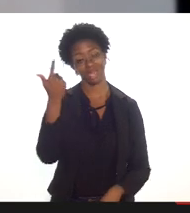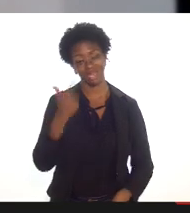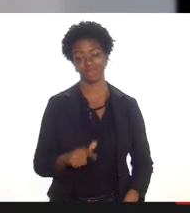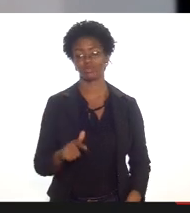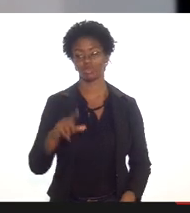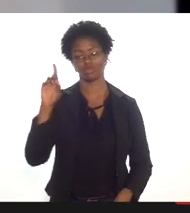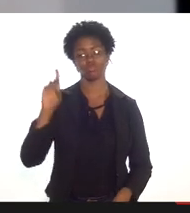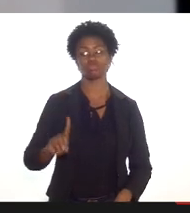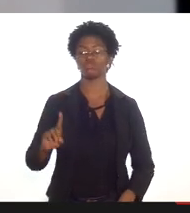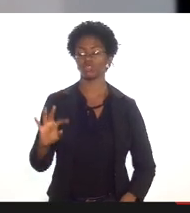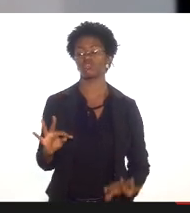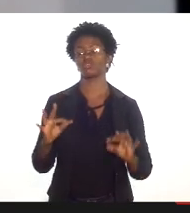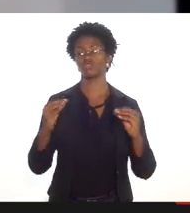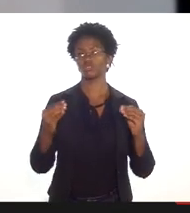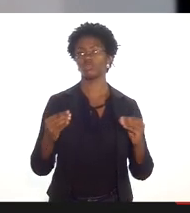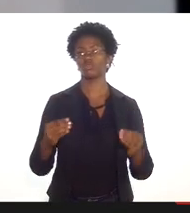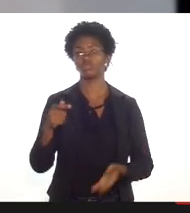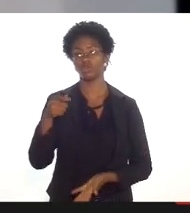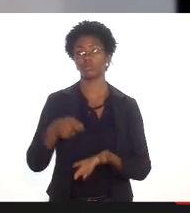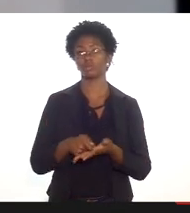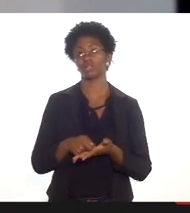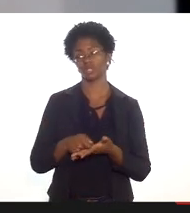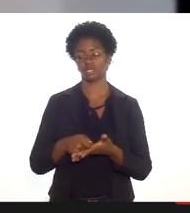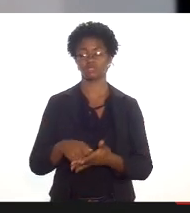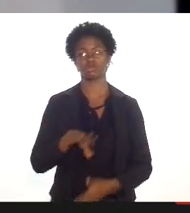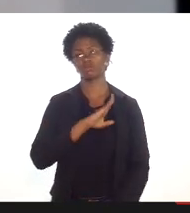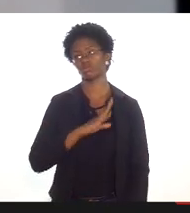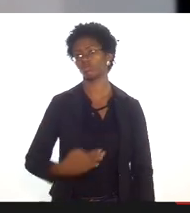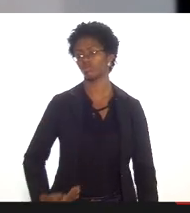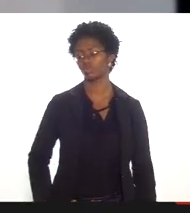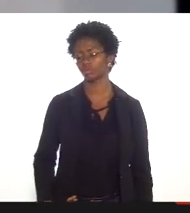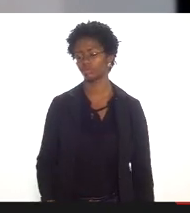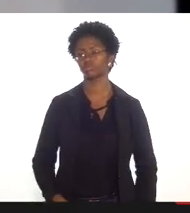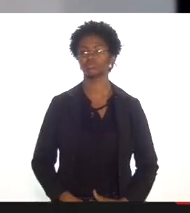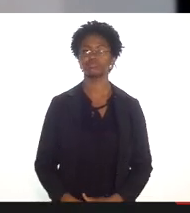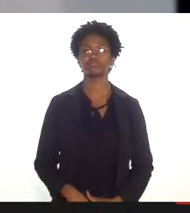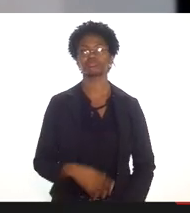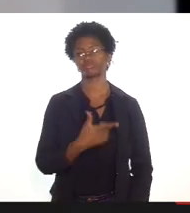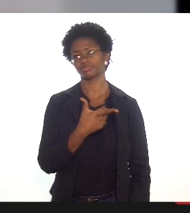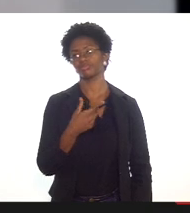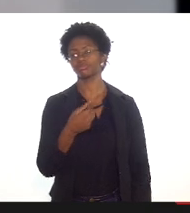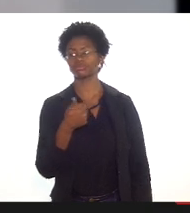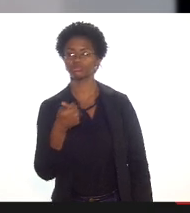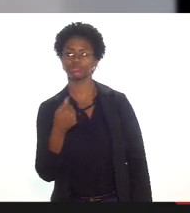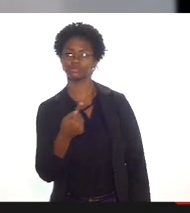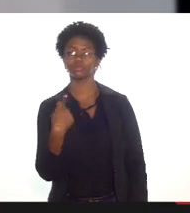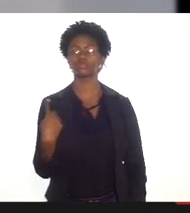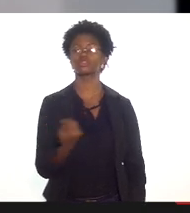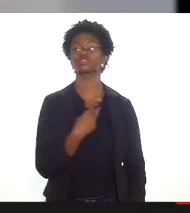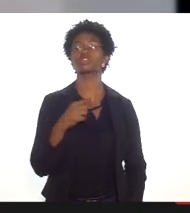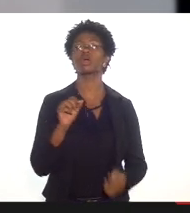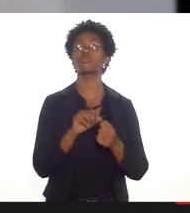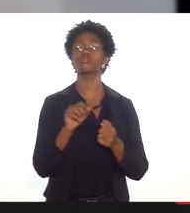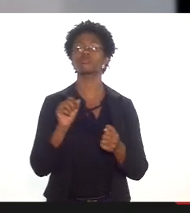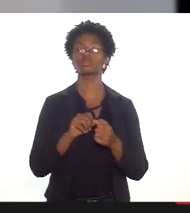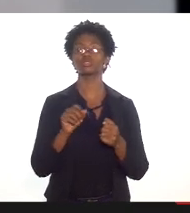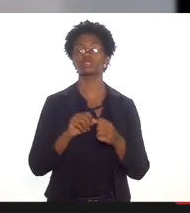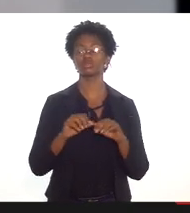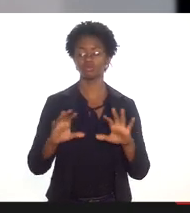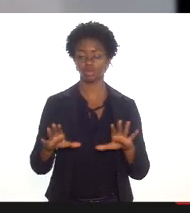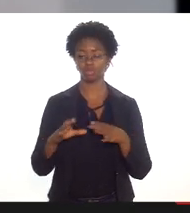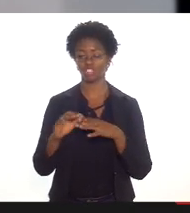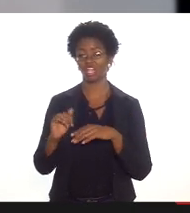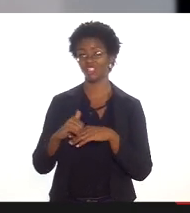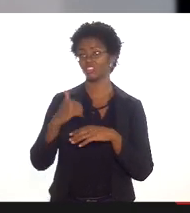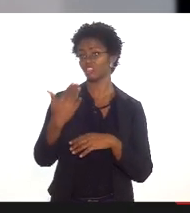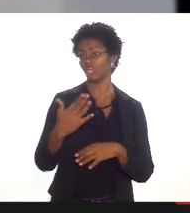um direito de todos e é um dever do Estado. Em 2017, nós fizemos a comissão externa